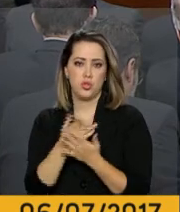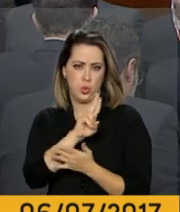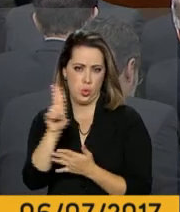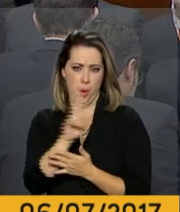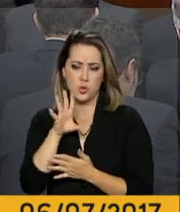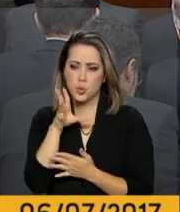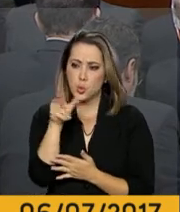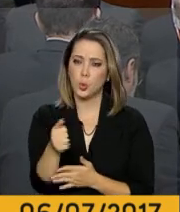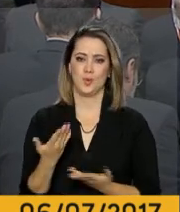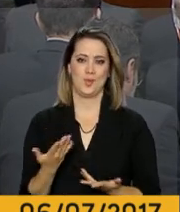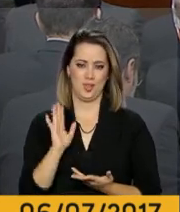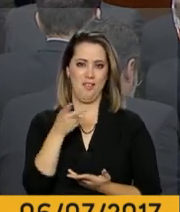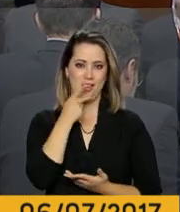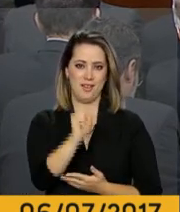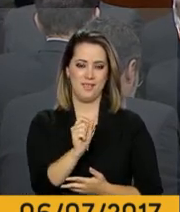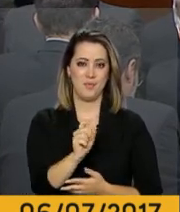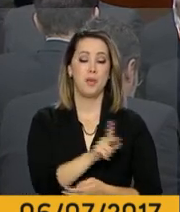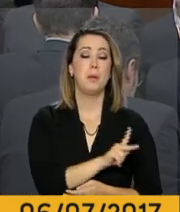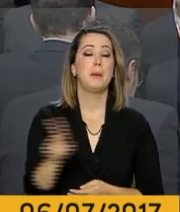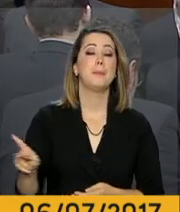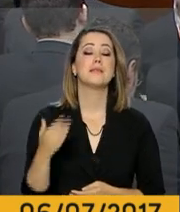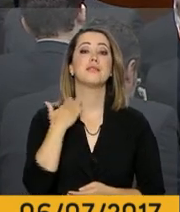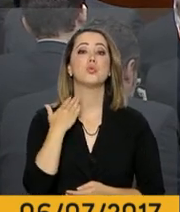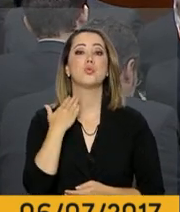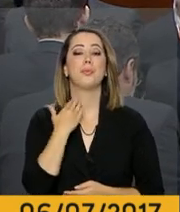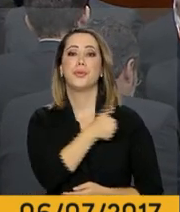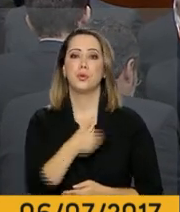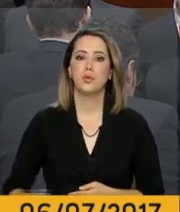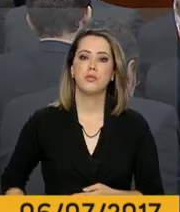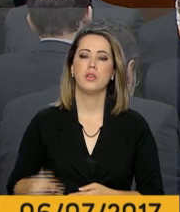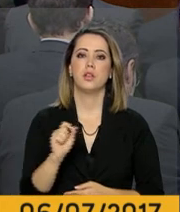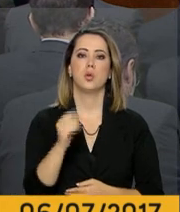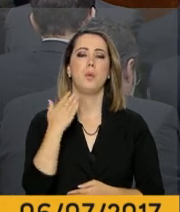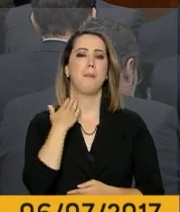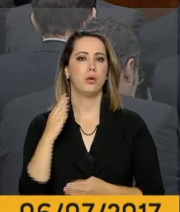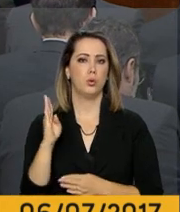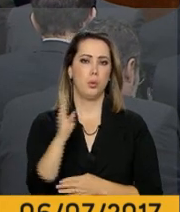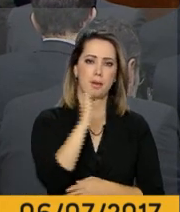os presidentes dos bancos públicos no brasil